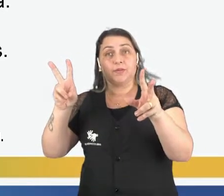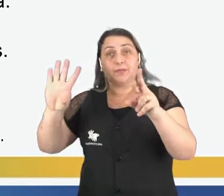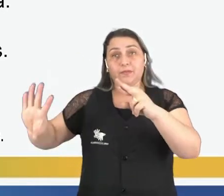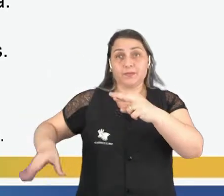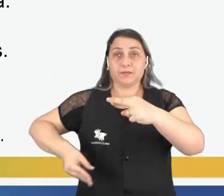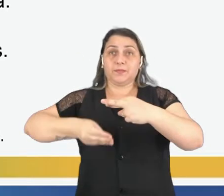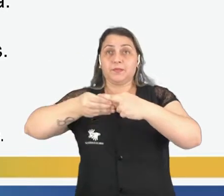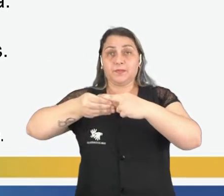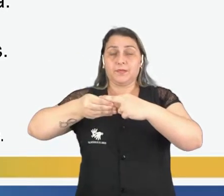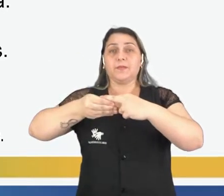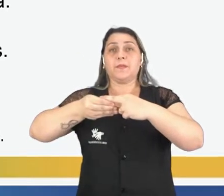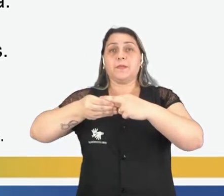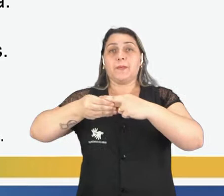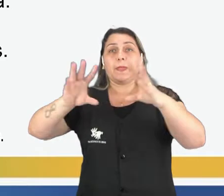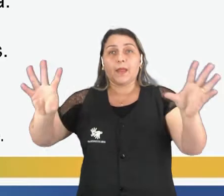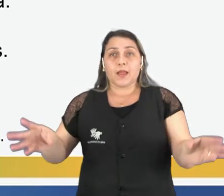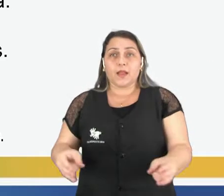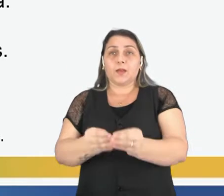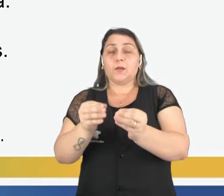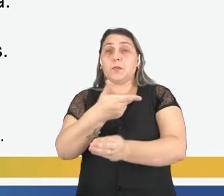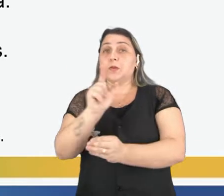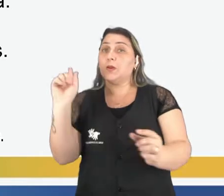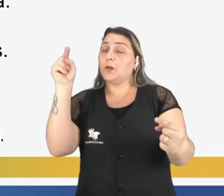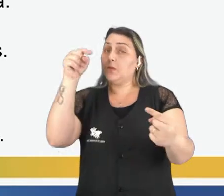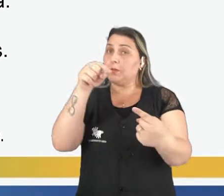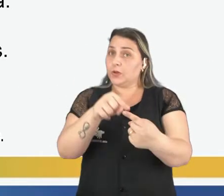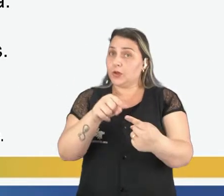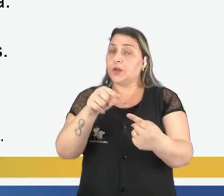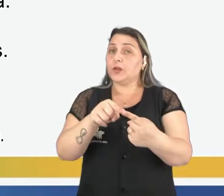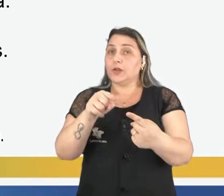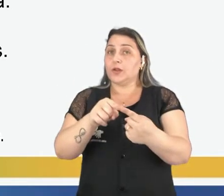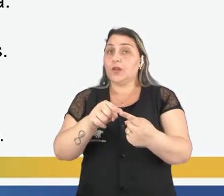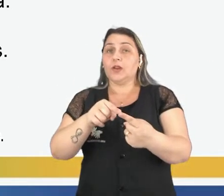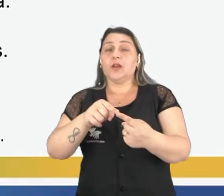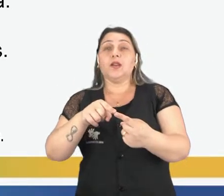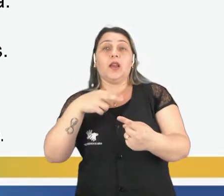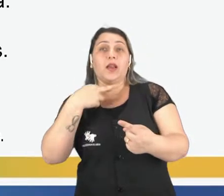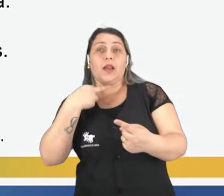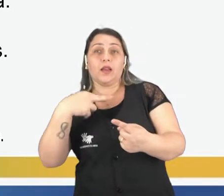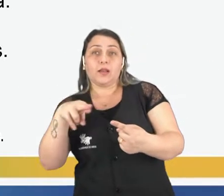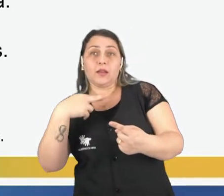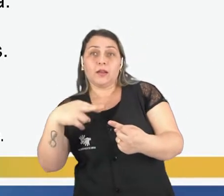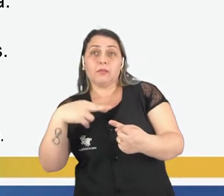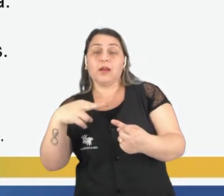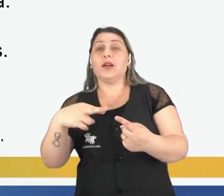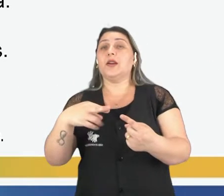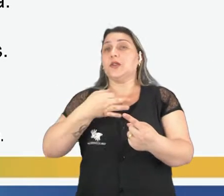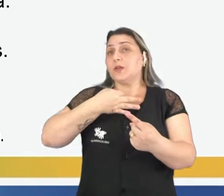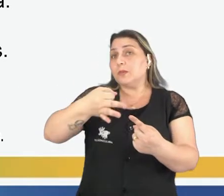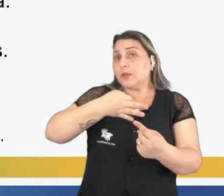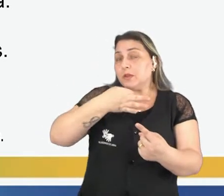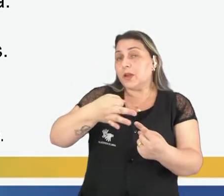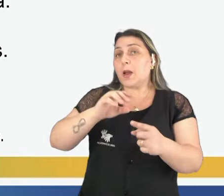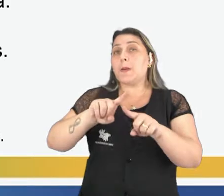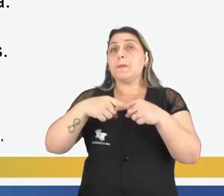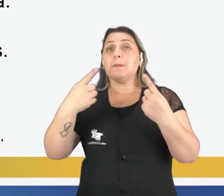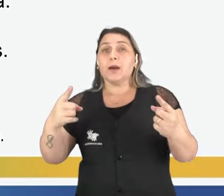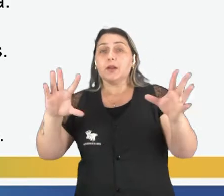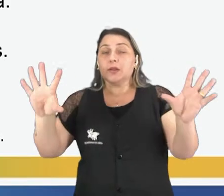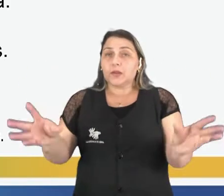Diferentemente da resenha, o resumo não tem o objetivo de ser crítico em relação ao seu conteúdo, mas sim de